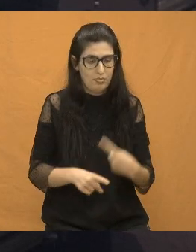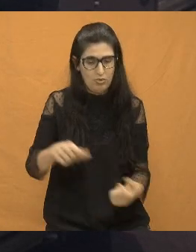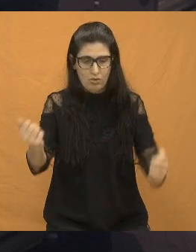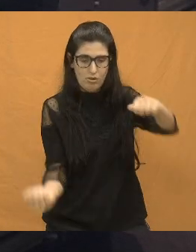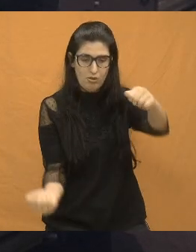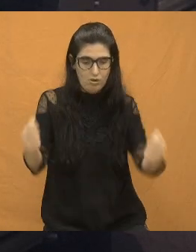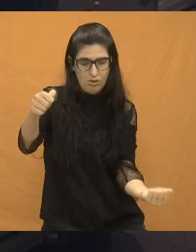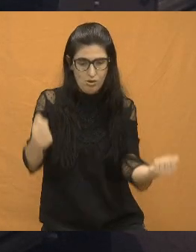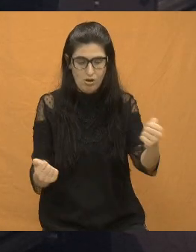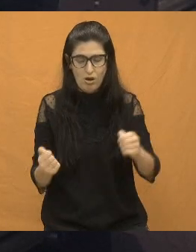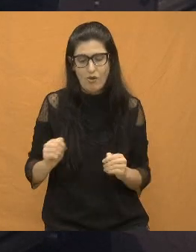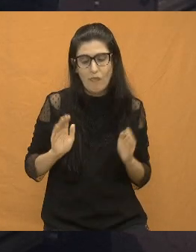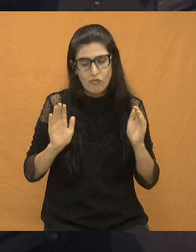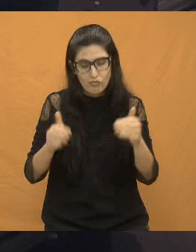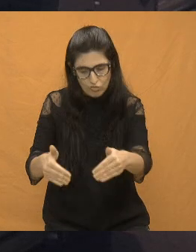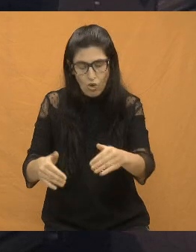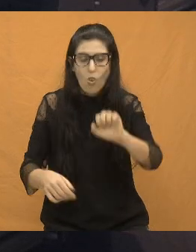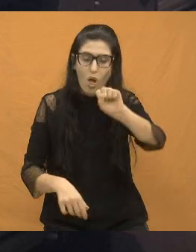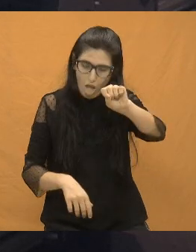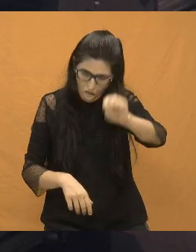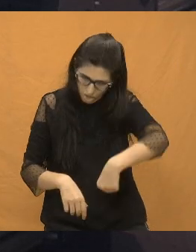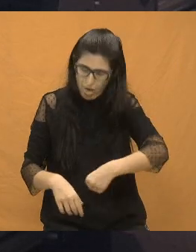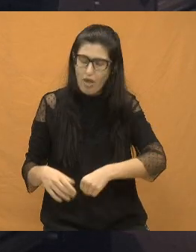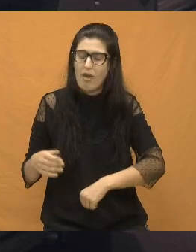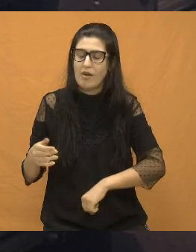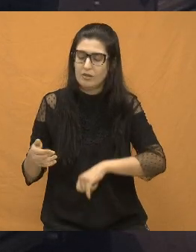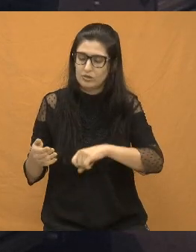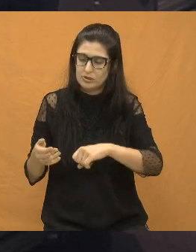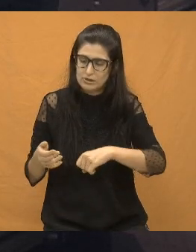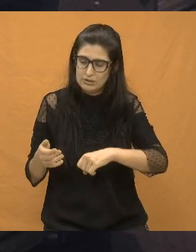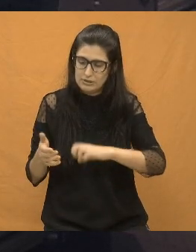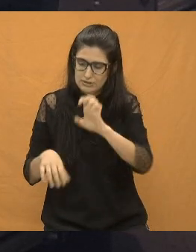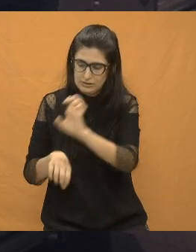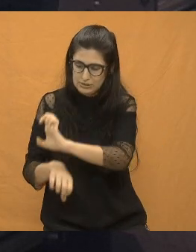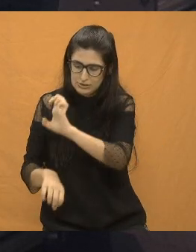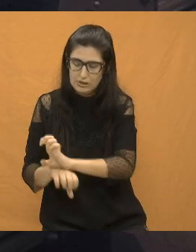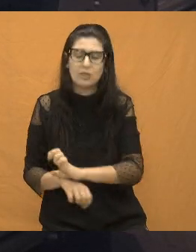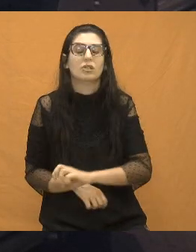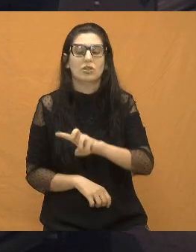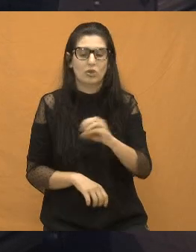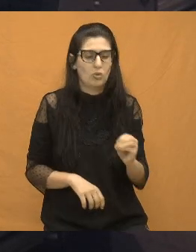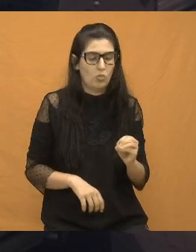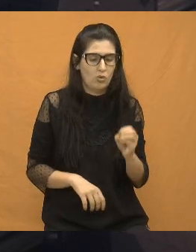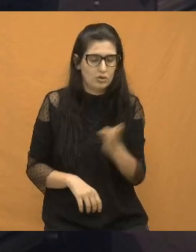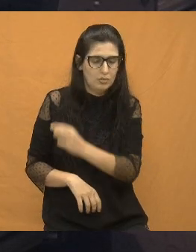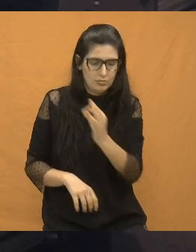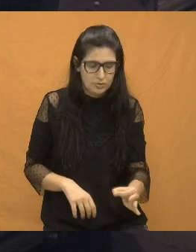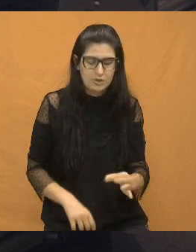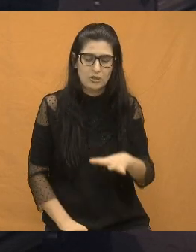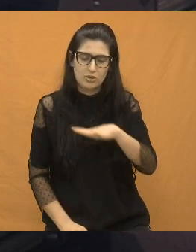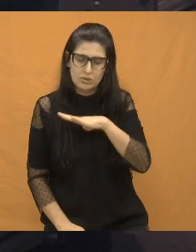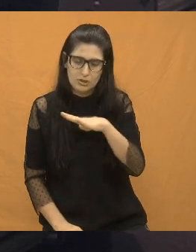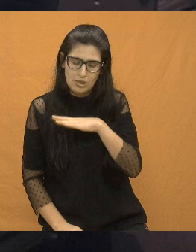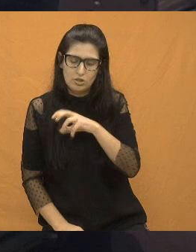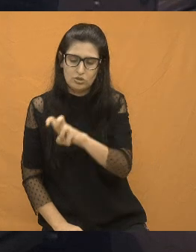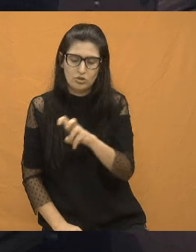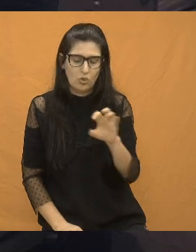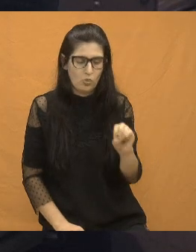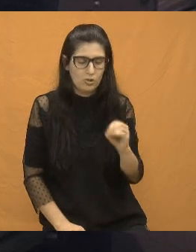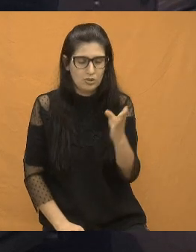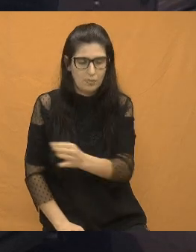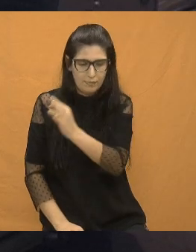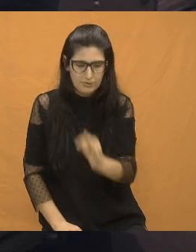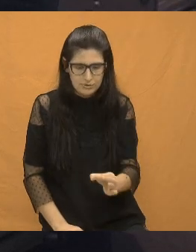receita estadual, né, na qual vem 50% para o município e 50% para o estado.